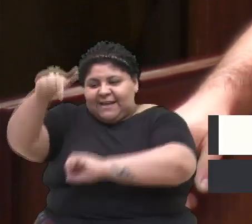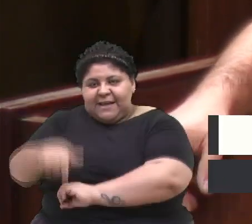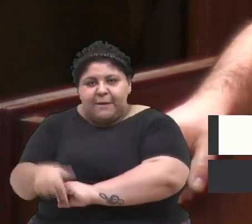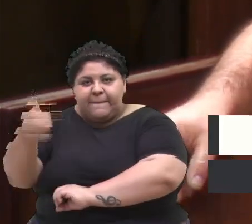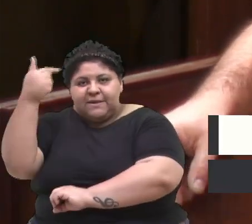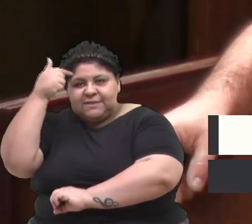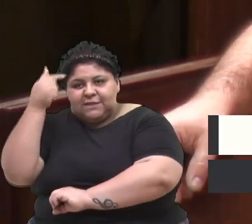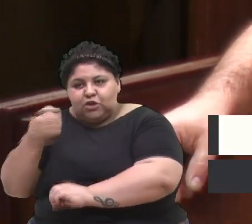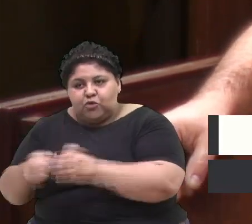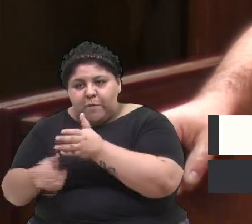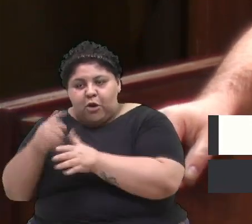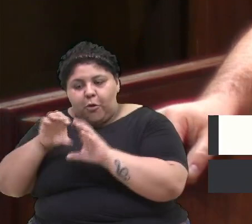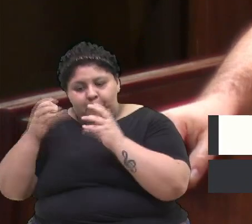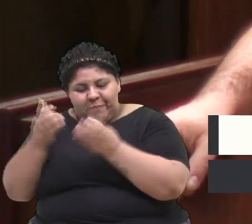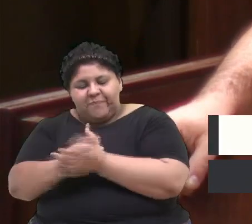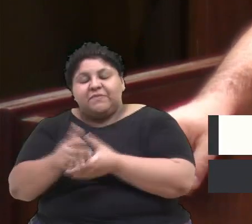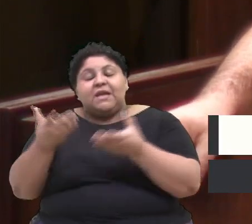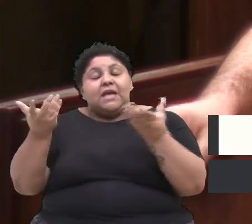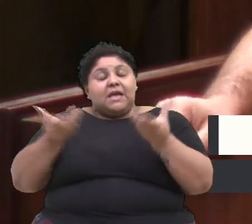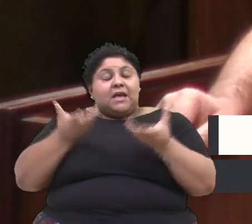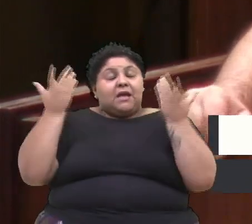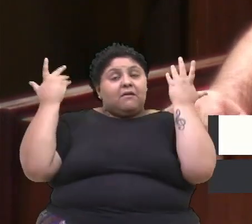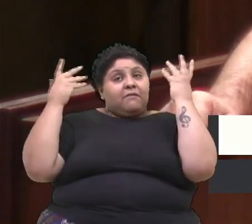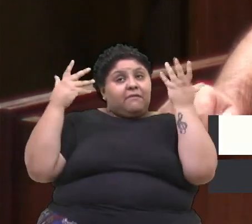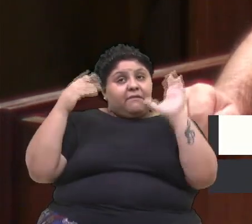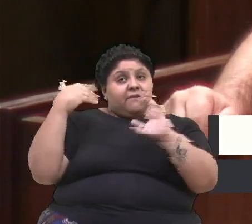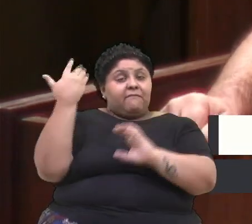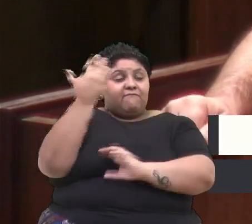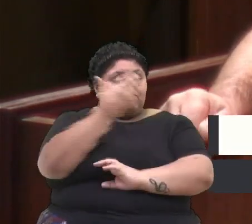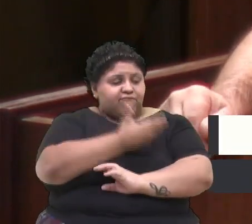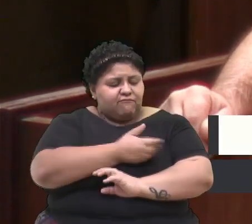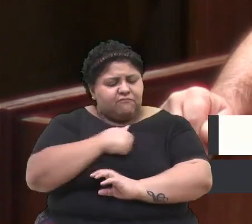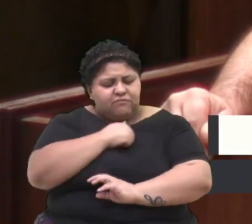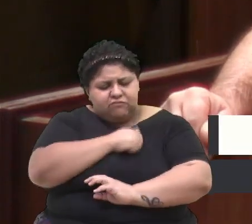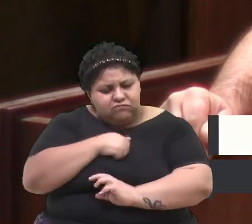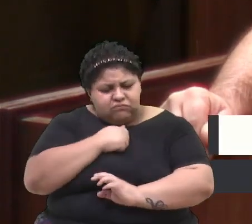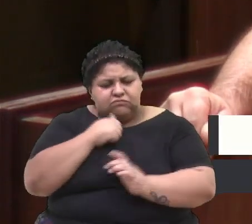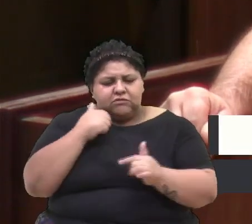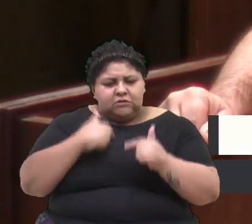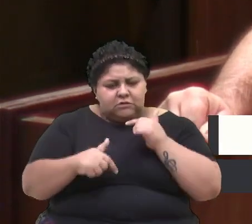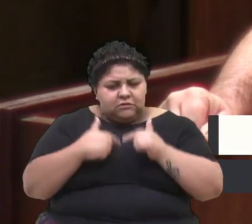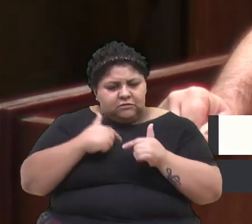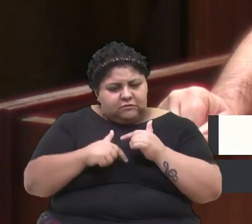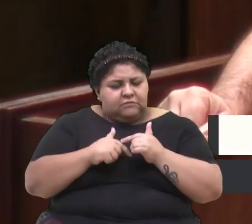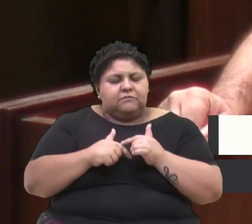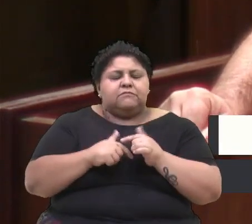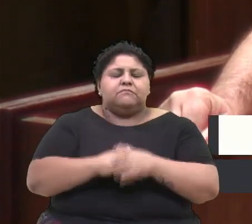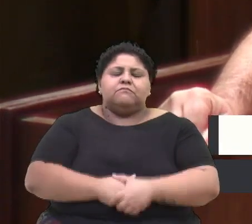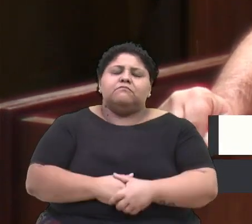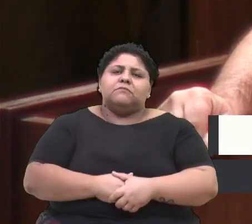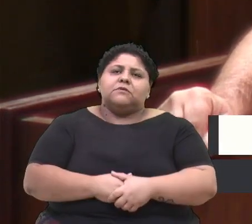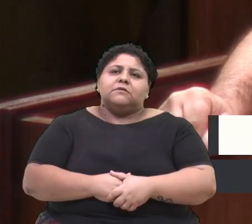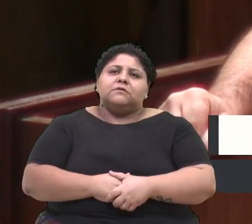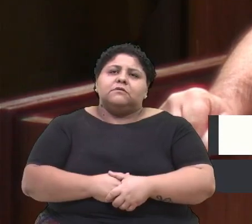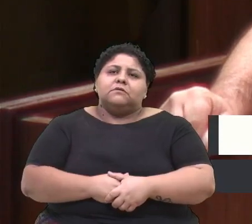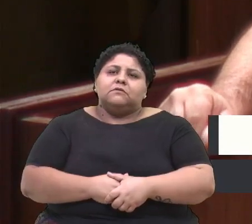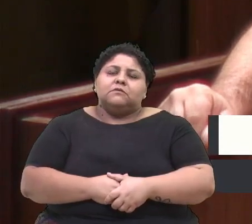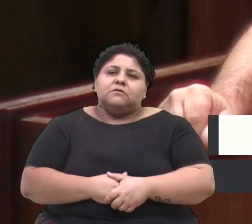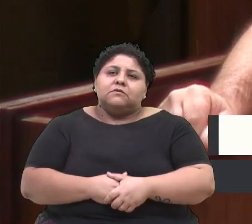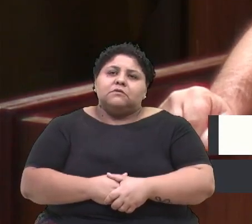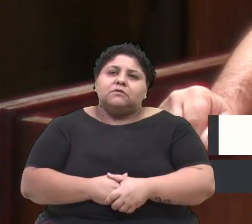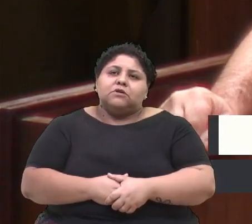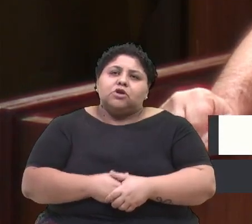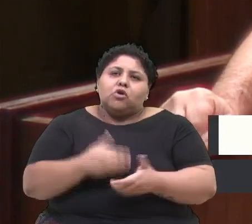lhe parabenizar, D'Ambrosio. O senhor que é um cara humilde, trabalhador, né, veio das bases do povo,